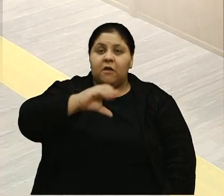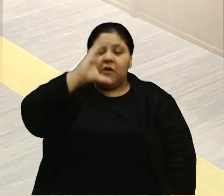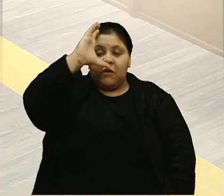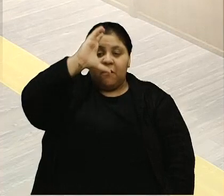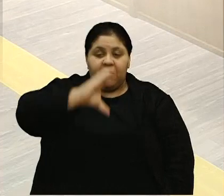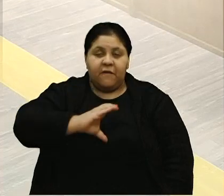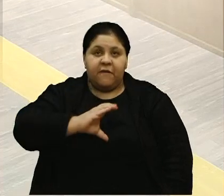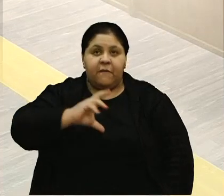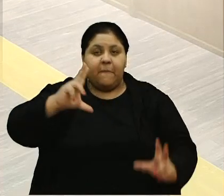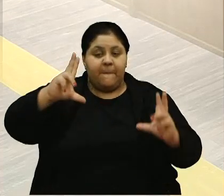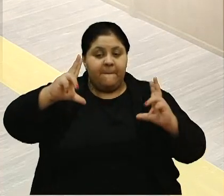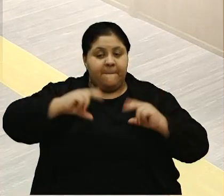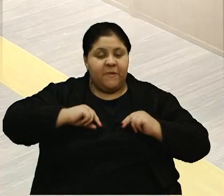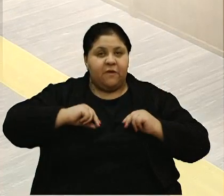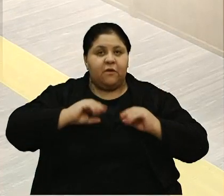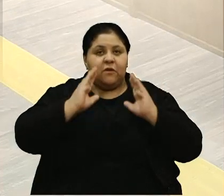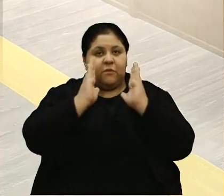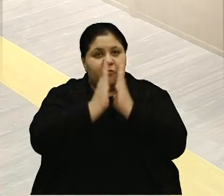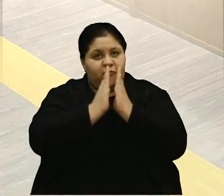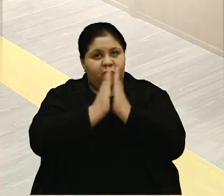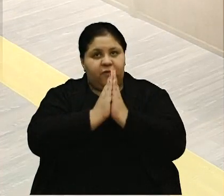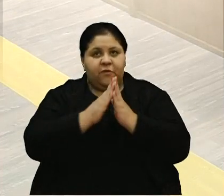cidadã emérita. Por favor.